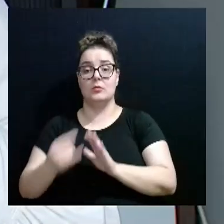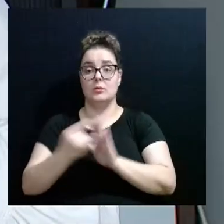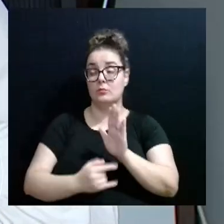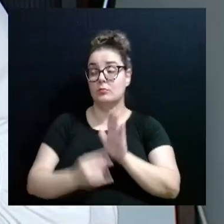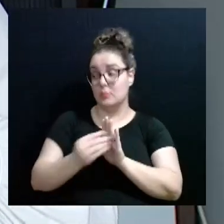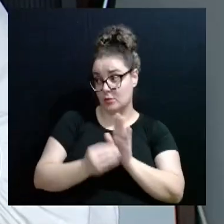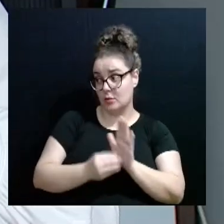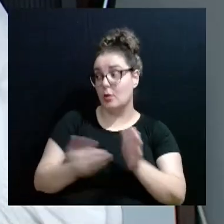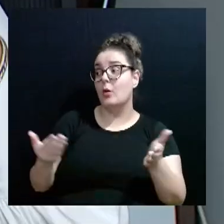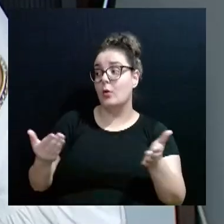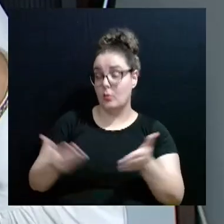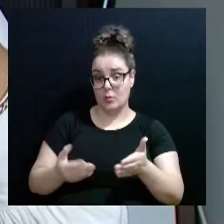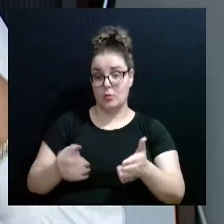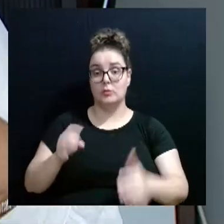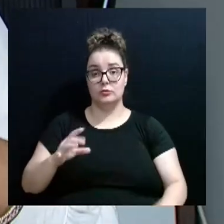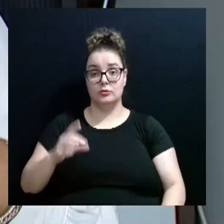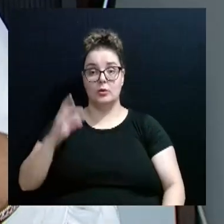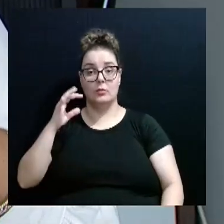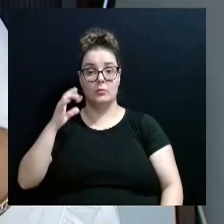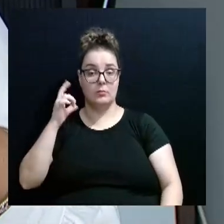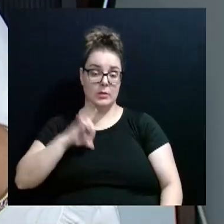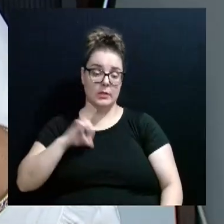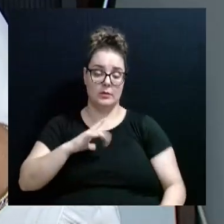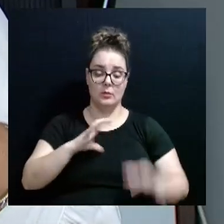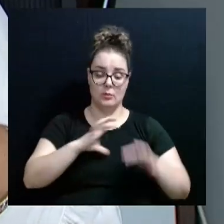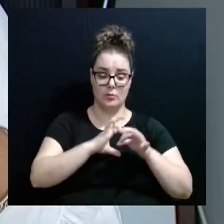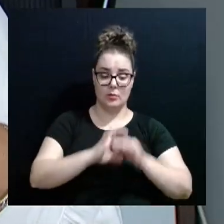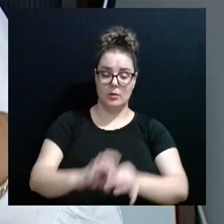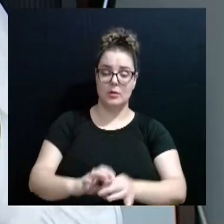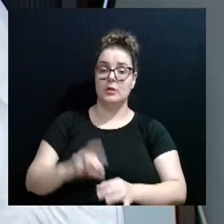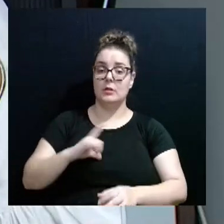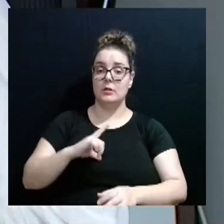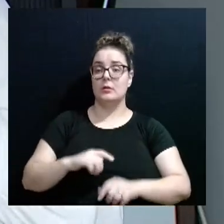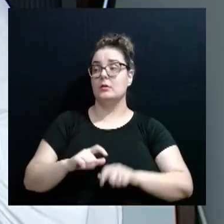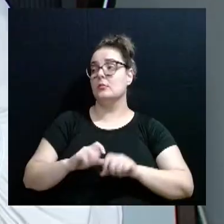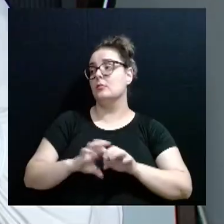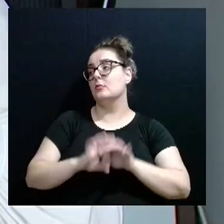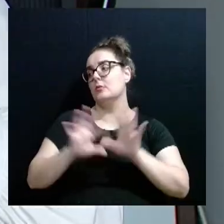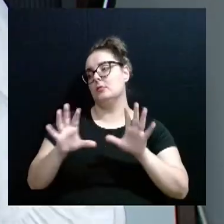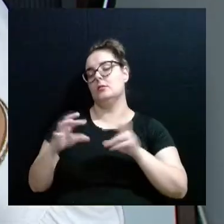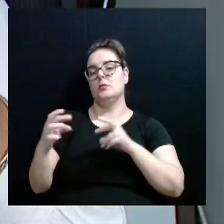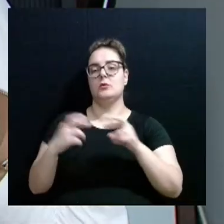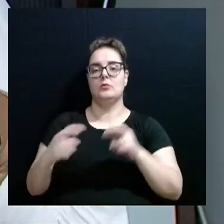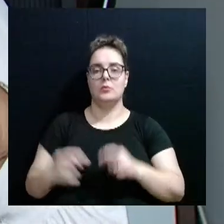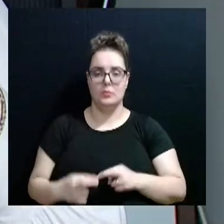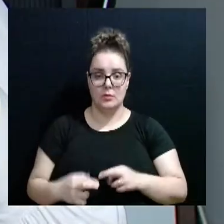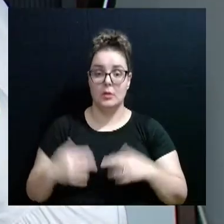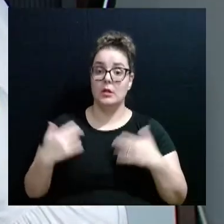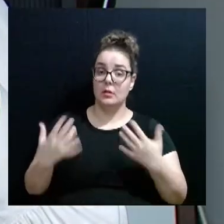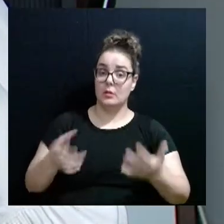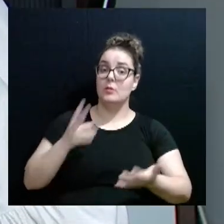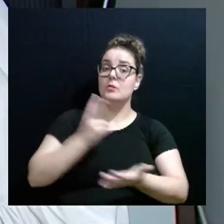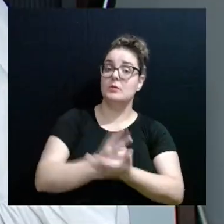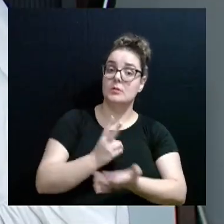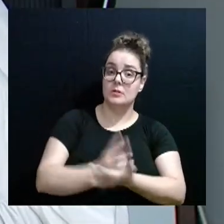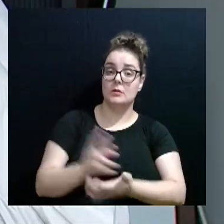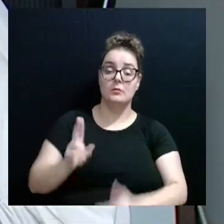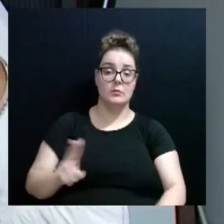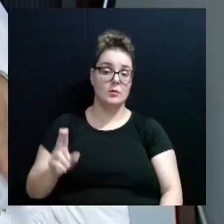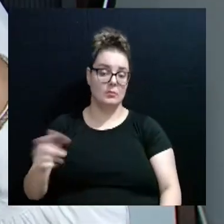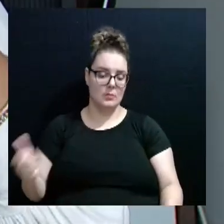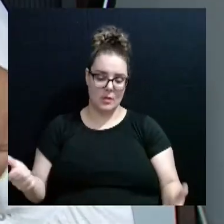para a gente contextualizar, a gente tem um campo livre na nota fiscal de observações. Então, sempre que a gente usa uma redução da base de cálculo